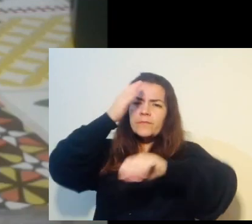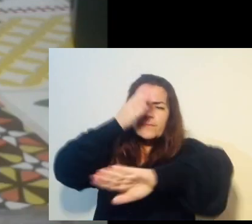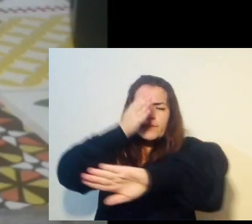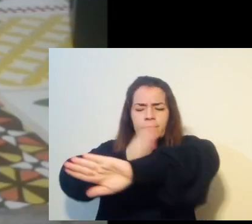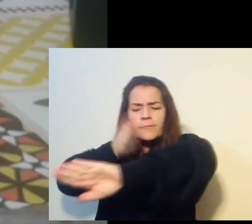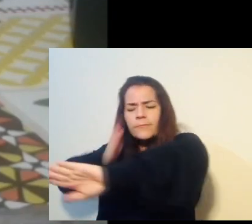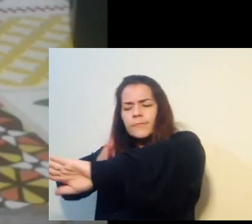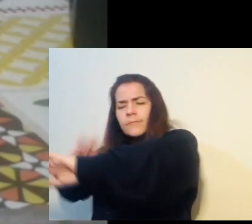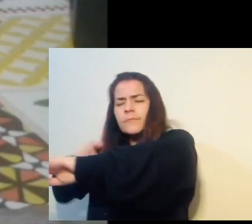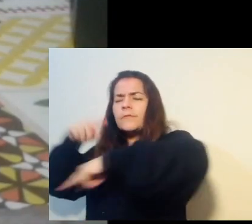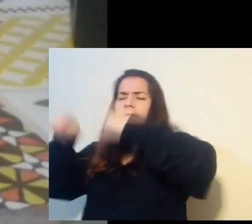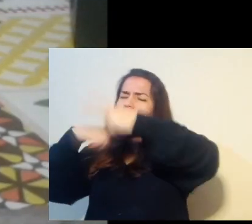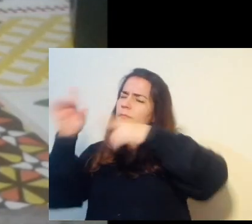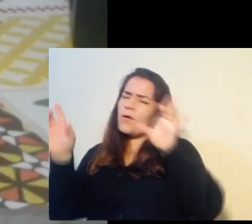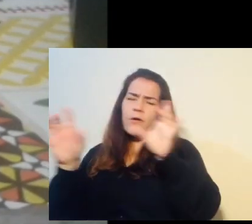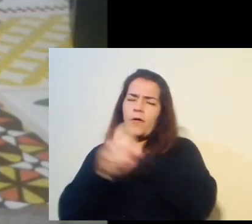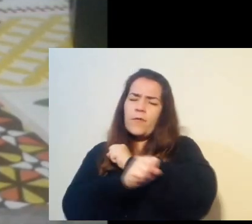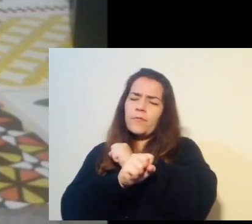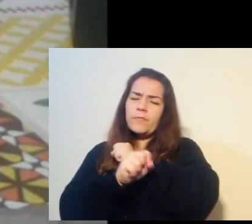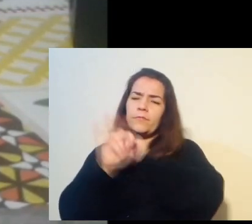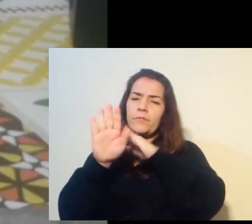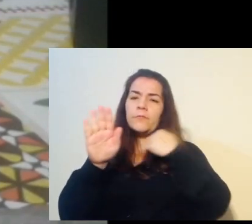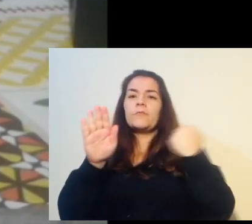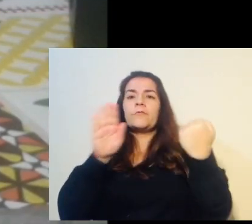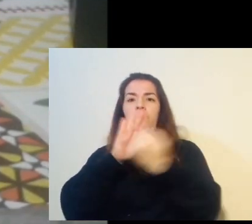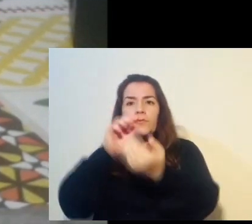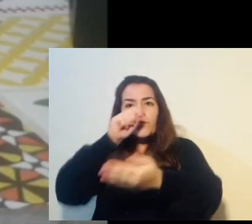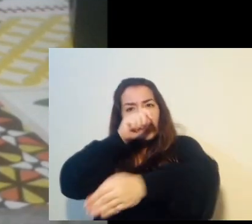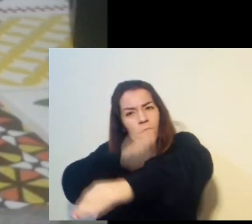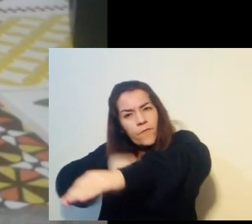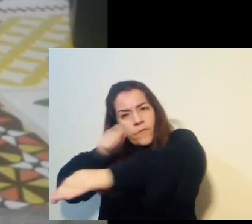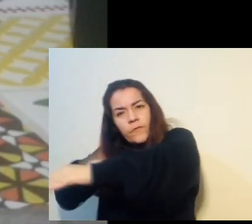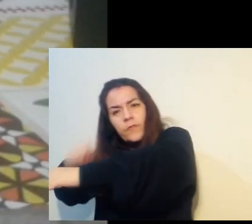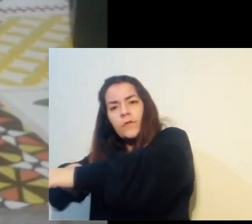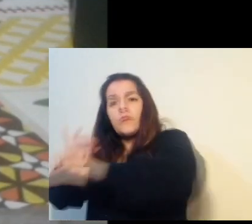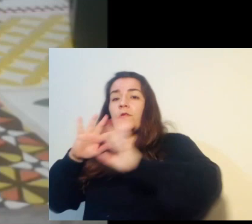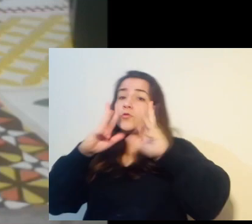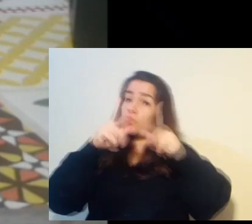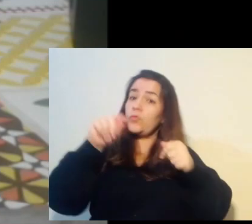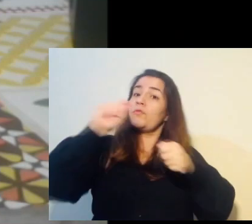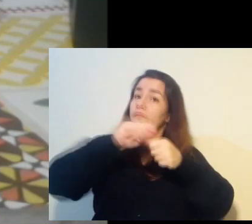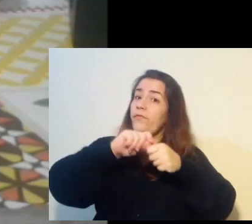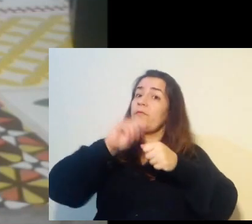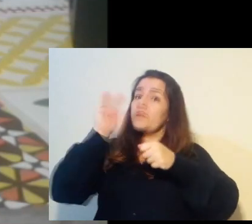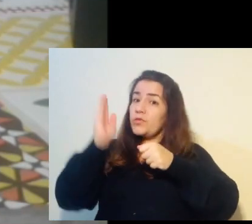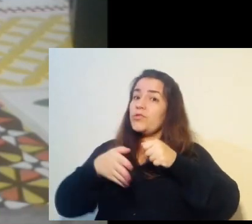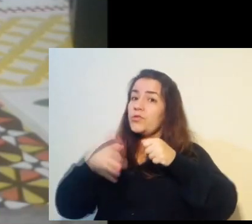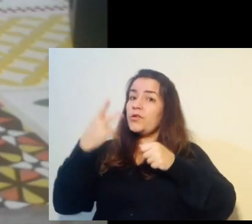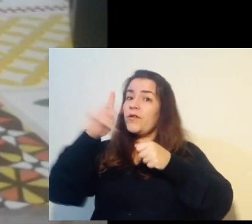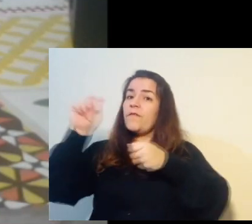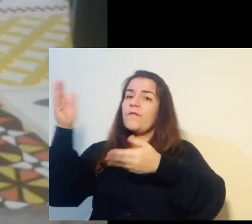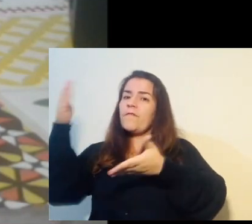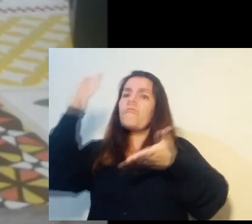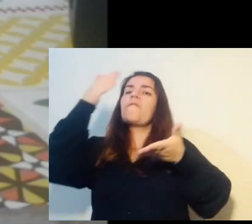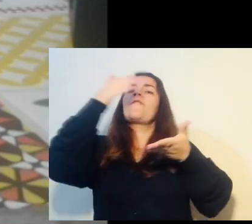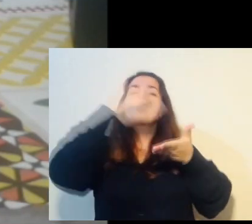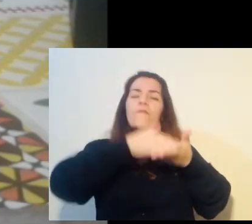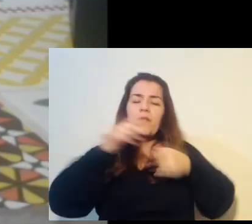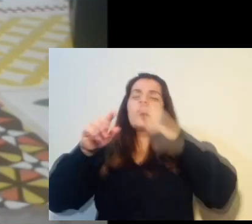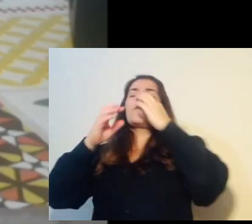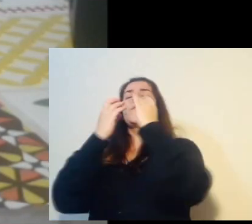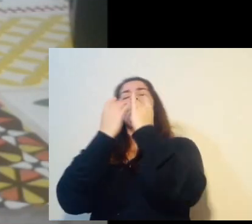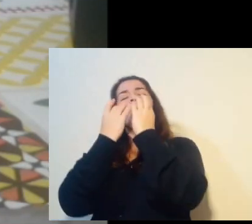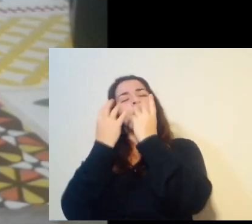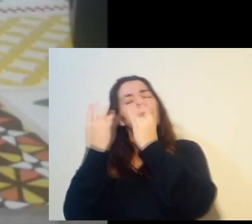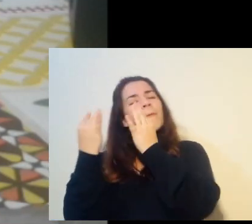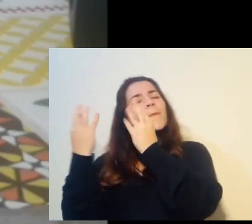uma riscadinha aqui onde eu vou, depois eu apago tudo. Então, eu pego o risco em cada um, coisa que eu já fiz antes, aí venho aqui na